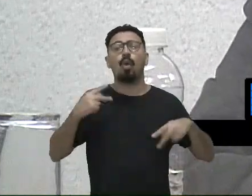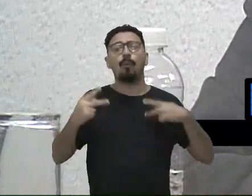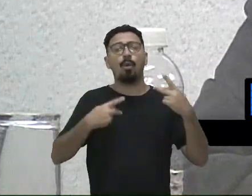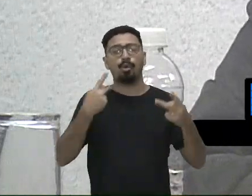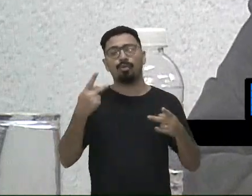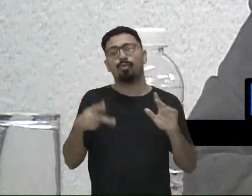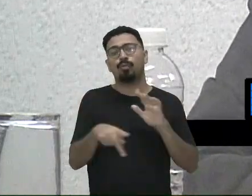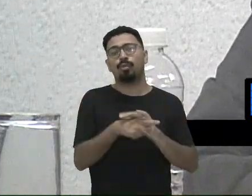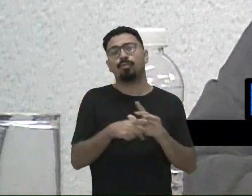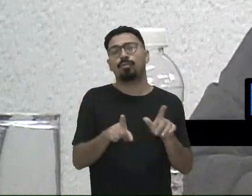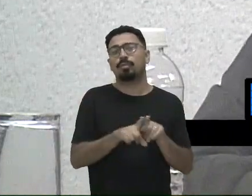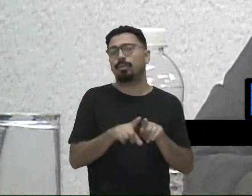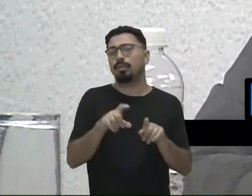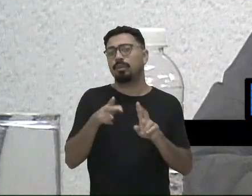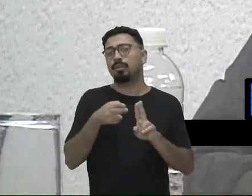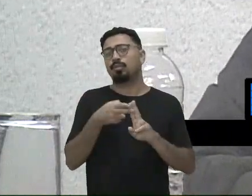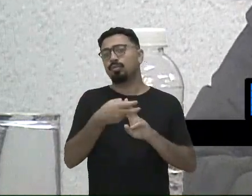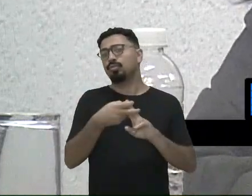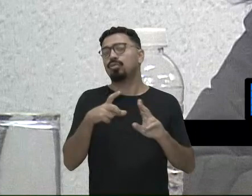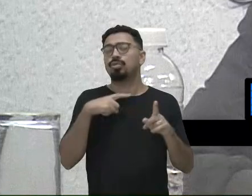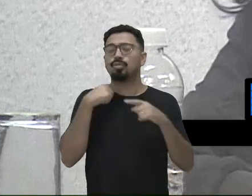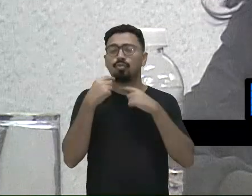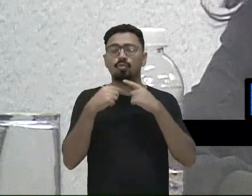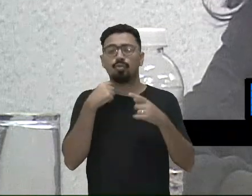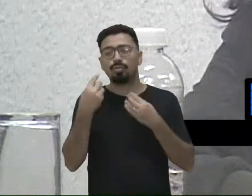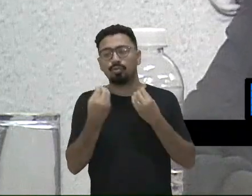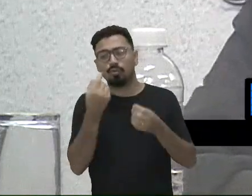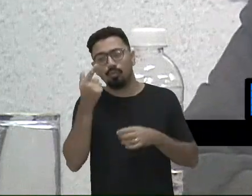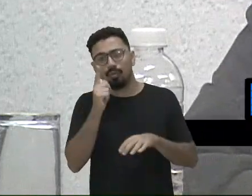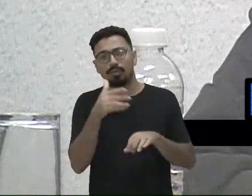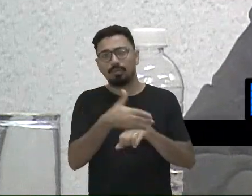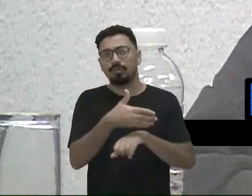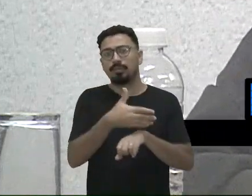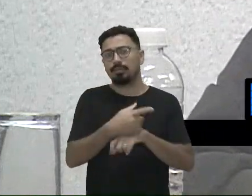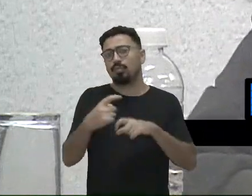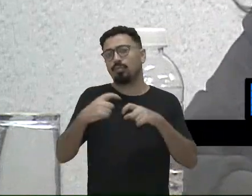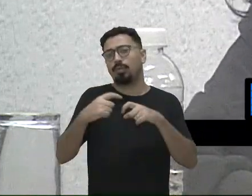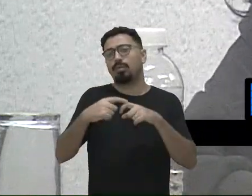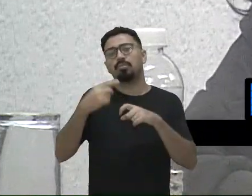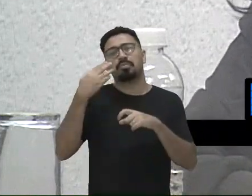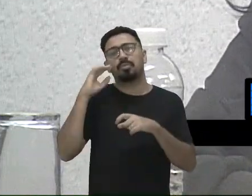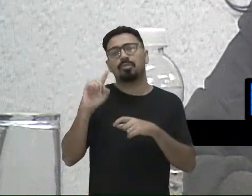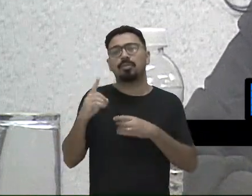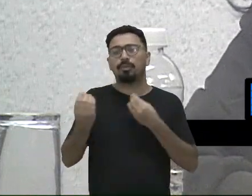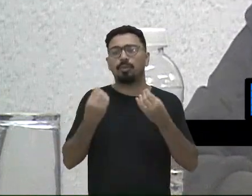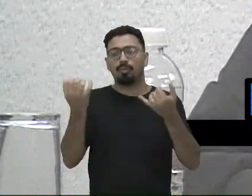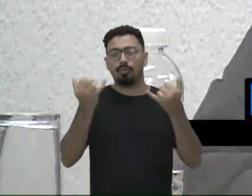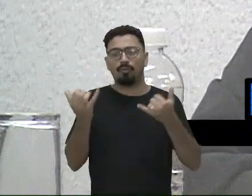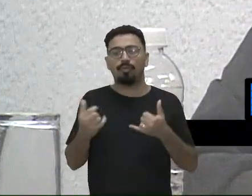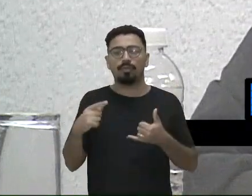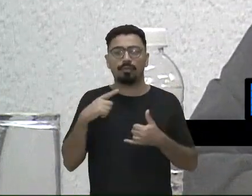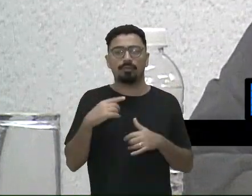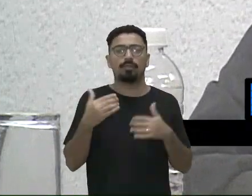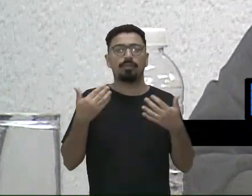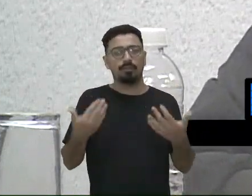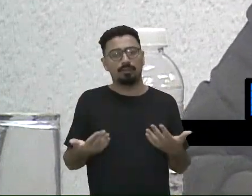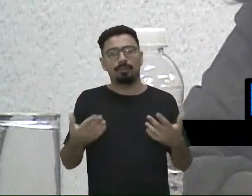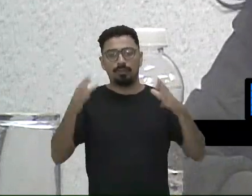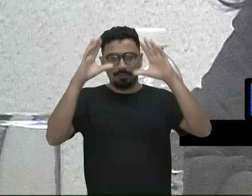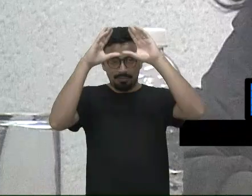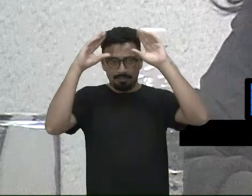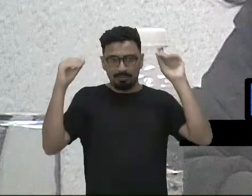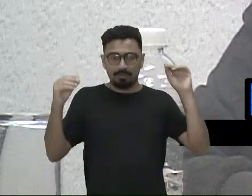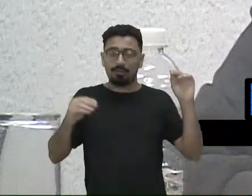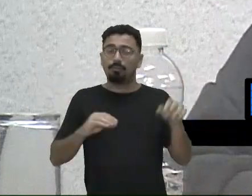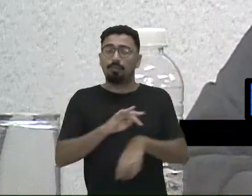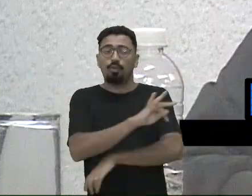eles tinham dúvida em como acessar. E os médicos do nosso município não sabiam informar. E os enfermeiros, os